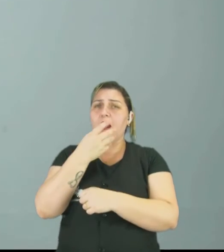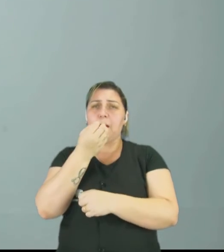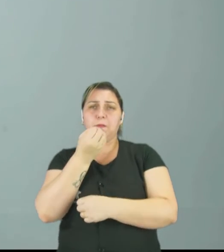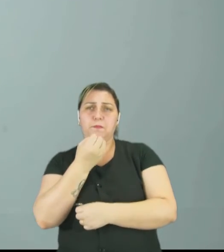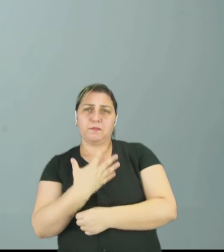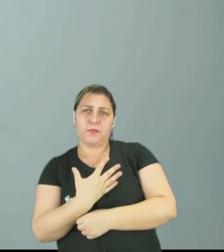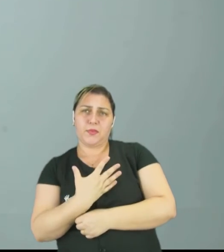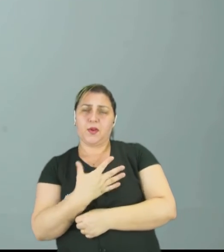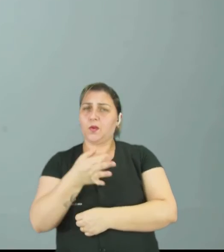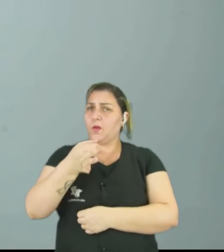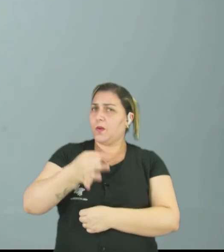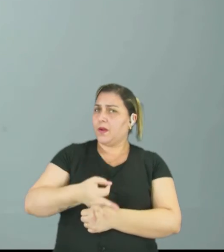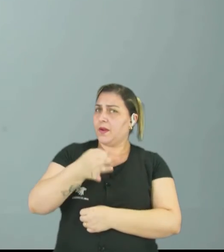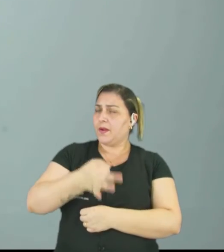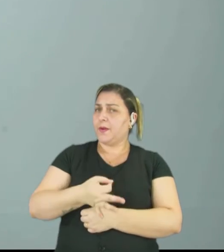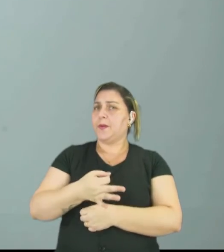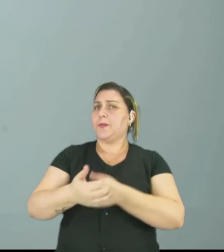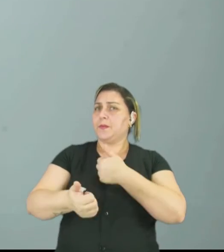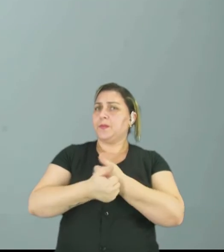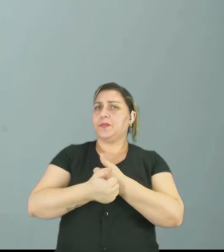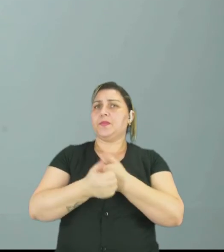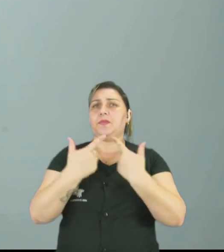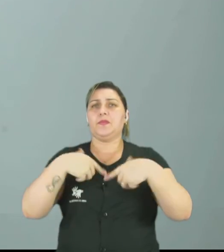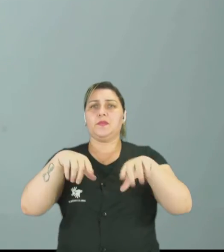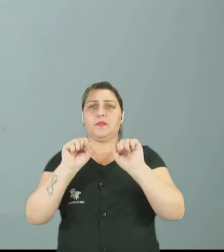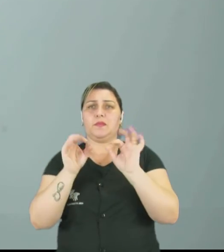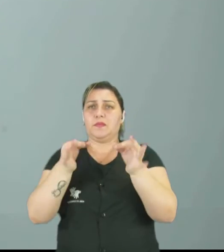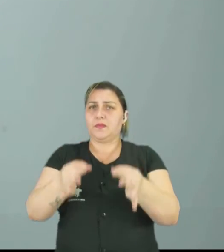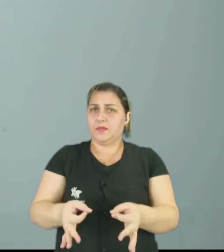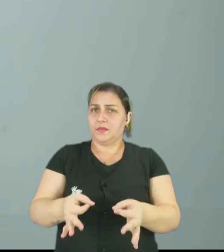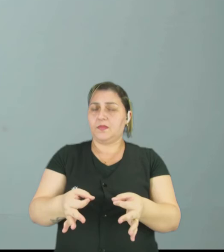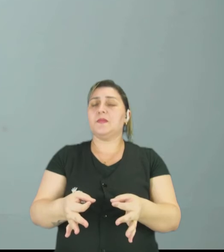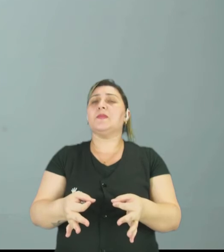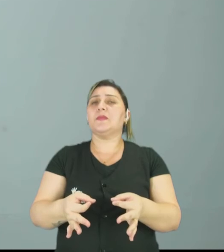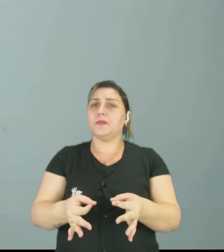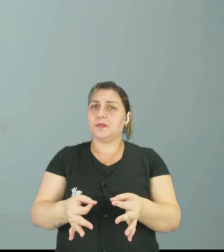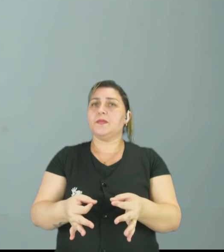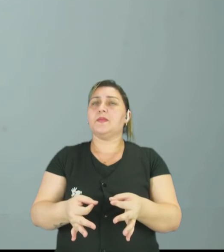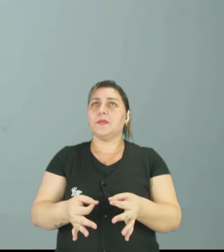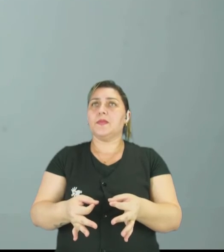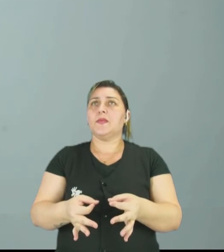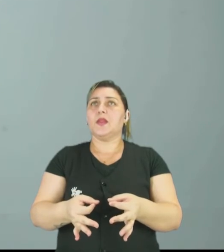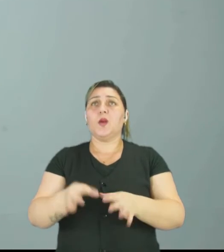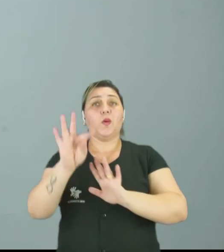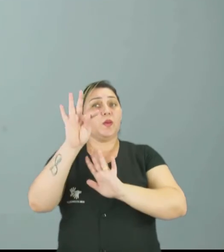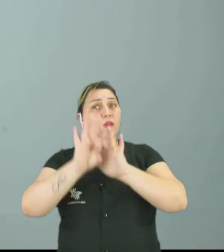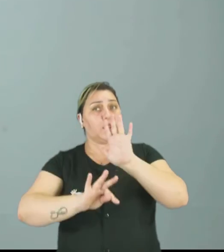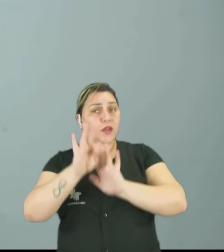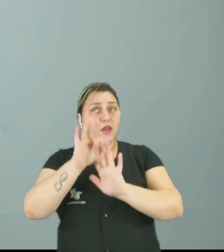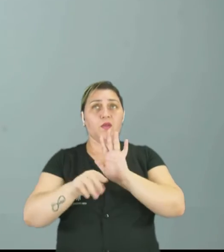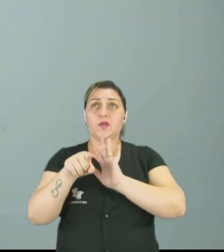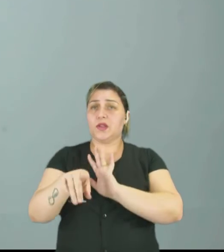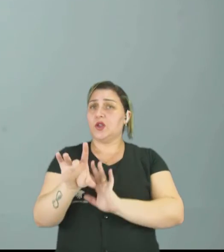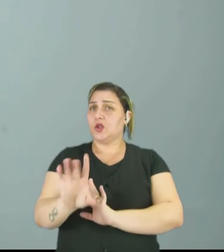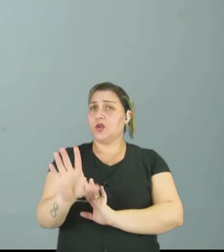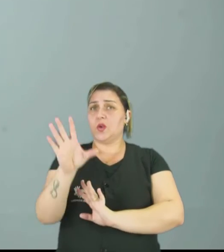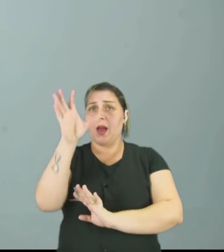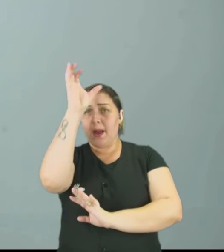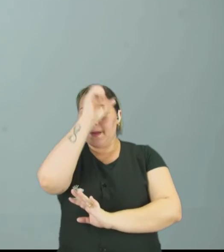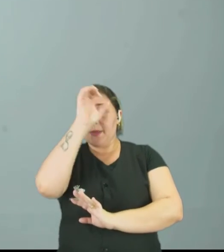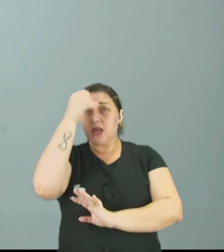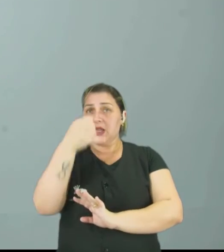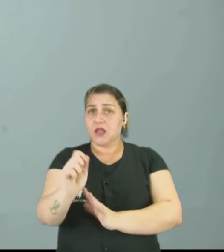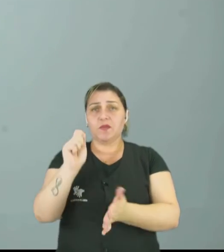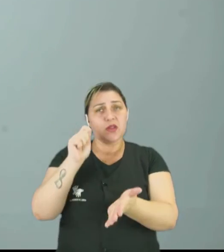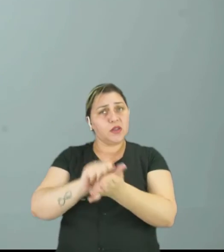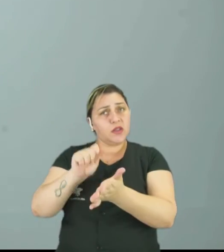bem, aproximar-se da língua culta, né, o máximo possível, um texto você só aprende a melhorá-lo se